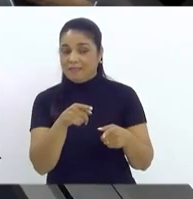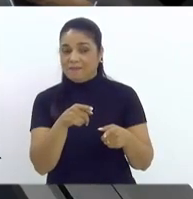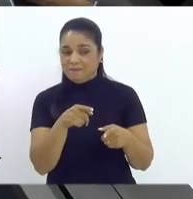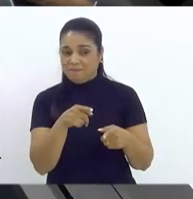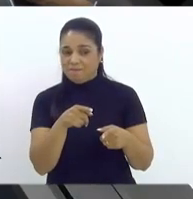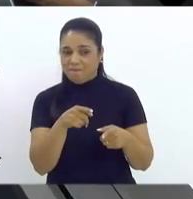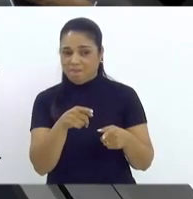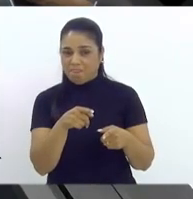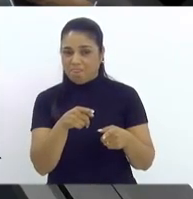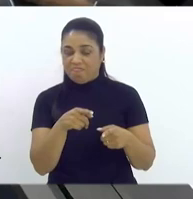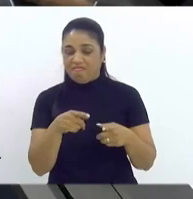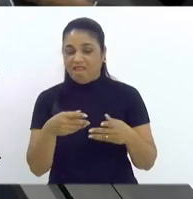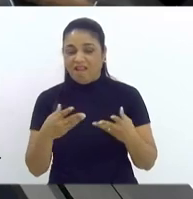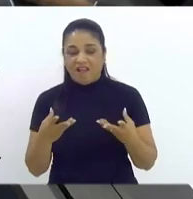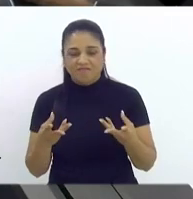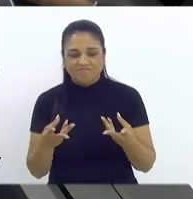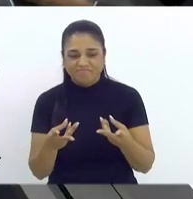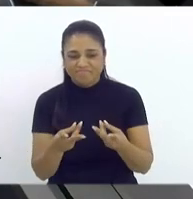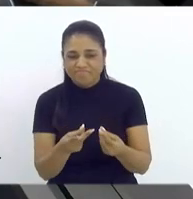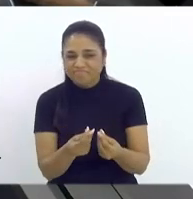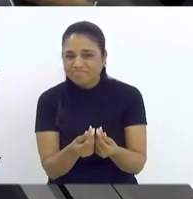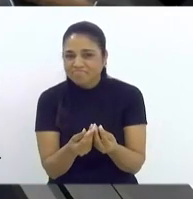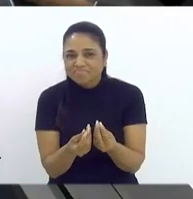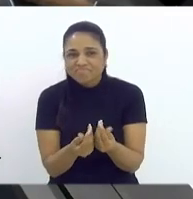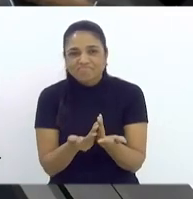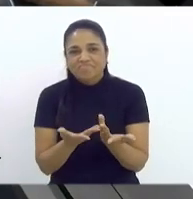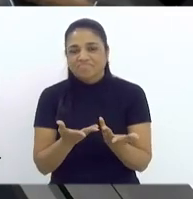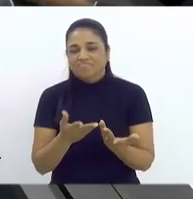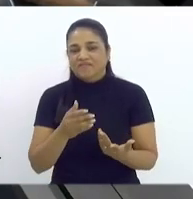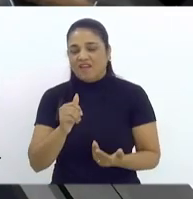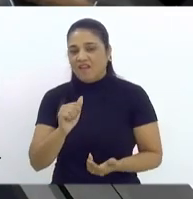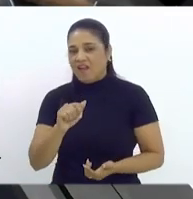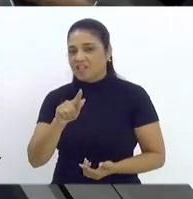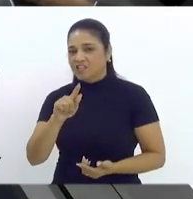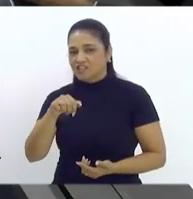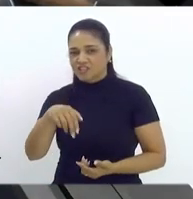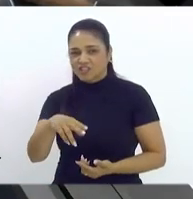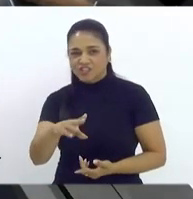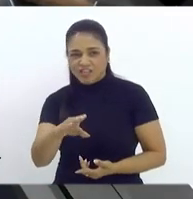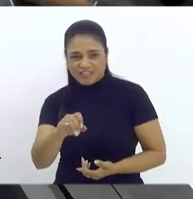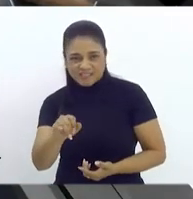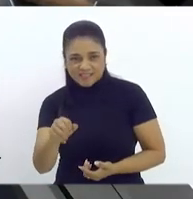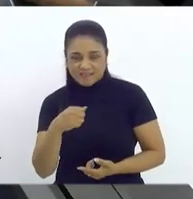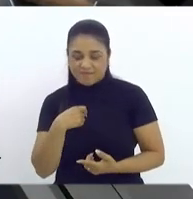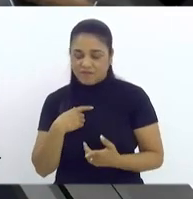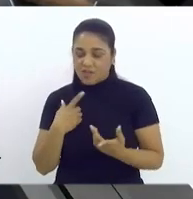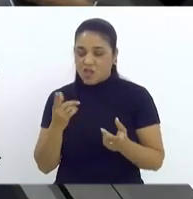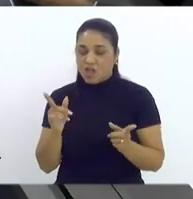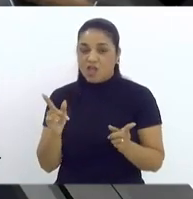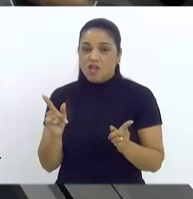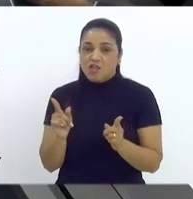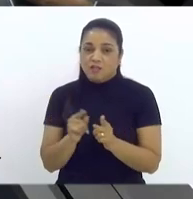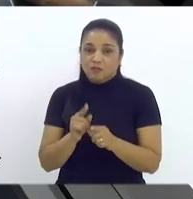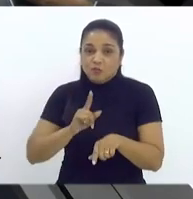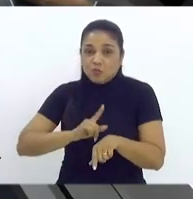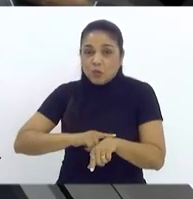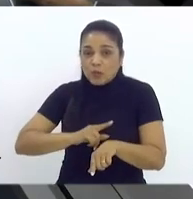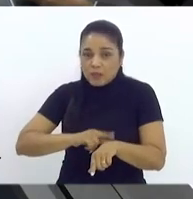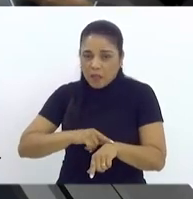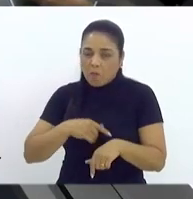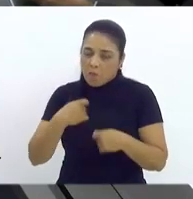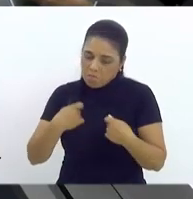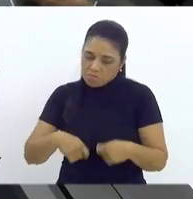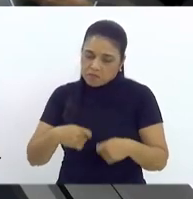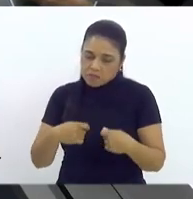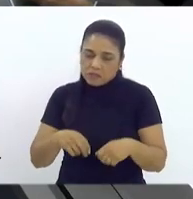a superficialidade de ambas as agências. Então, até por economia de tempo nosso, claro que se for necessário fazer outras audiências, façamos, mas